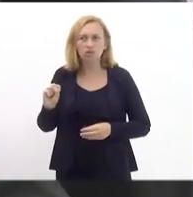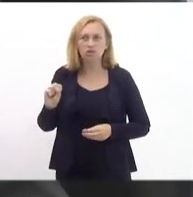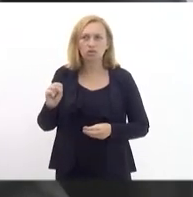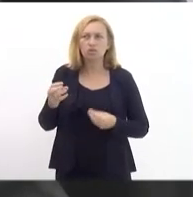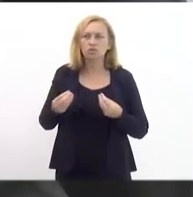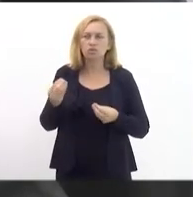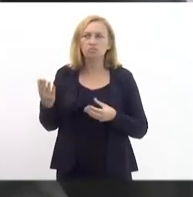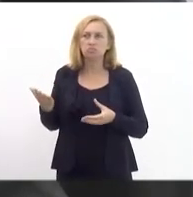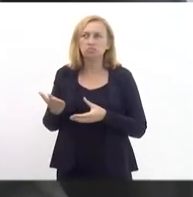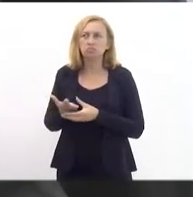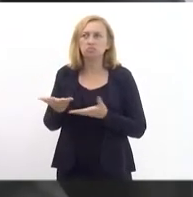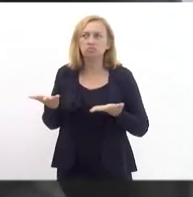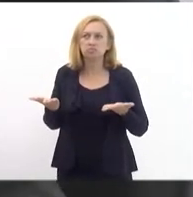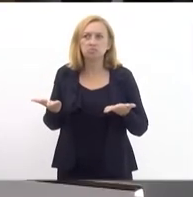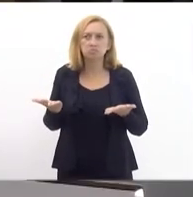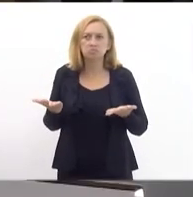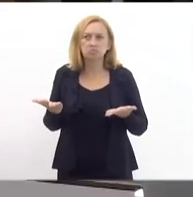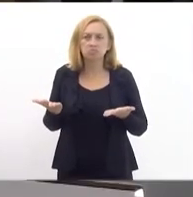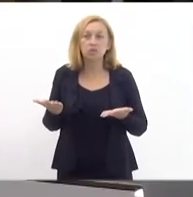judicial? Olha,